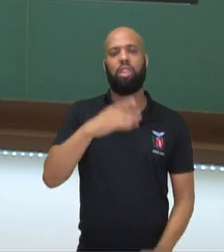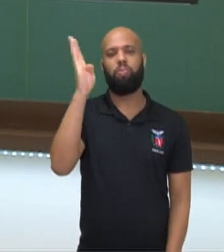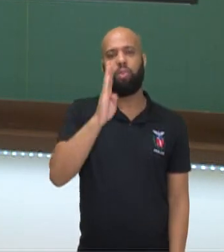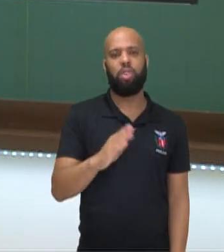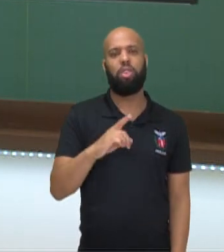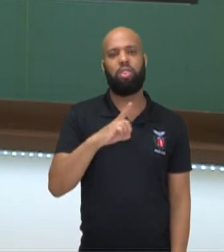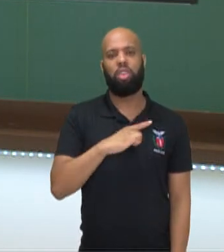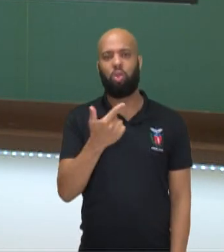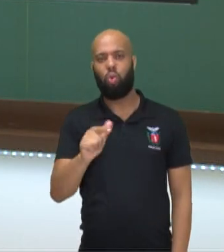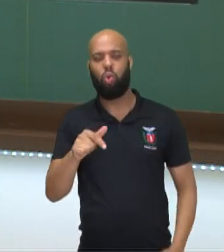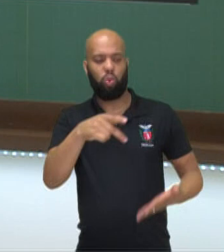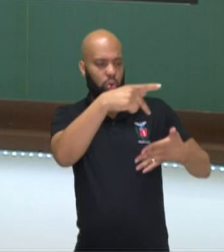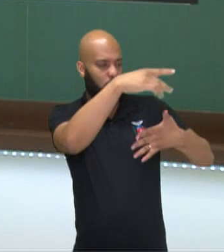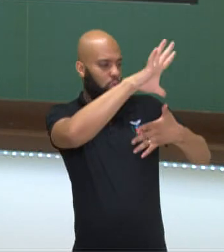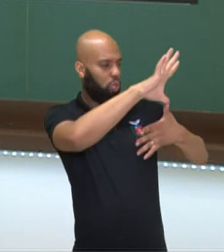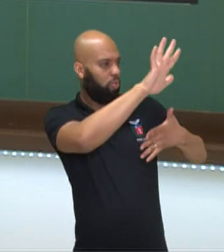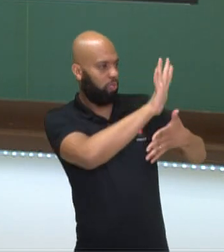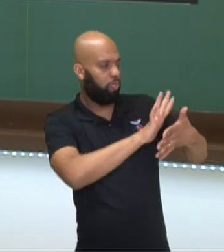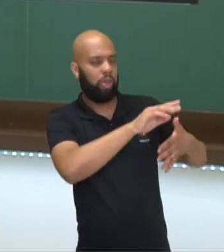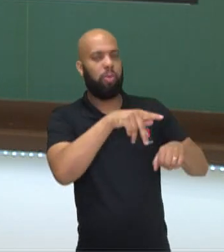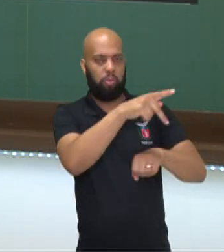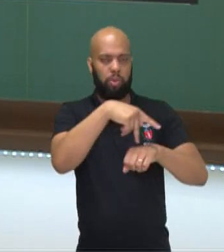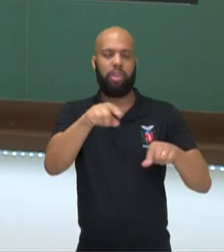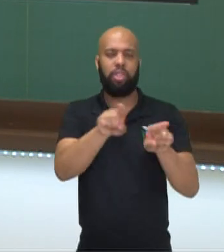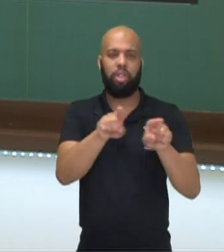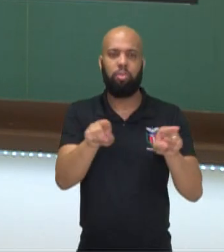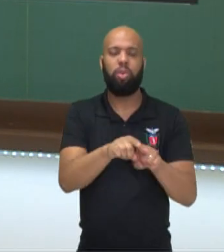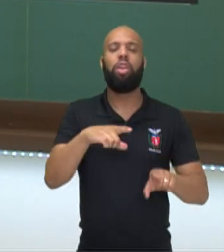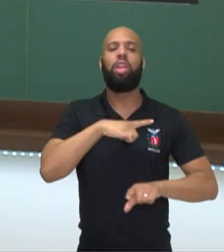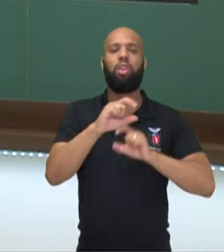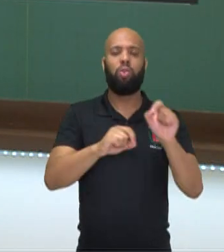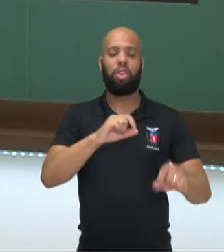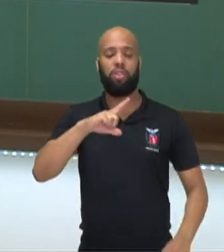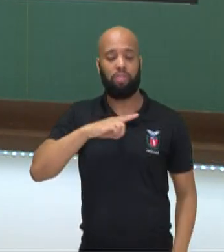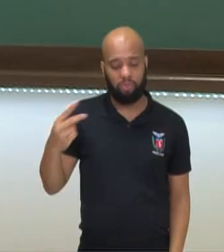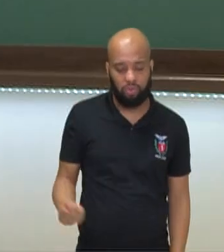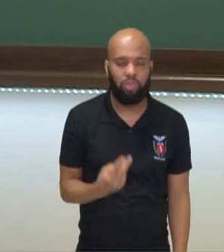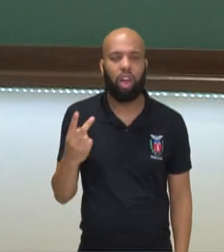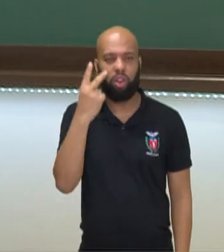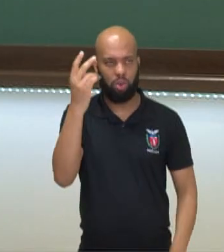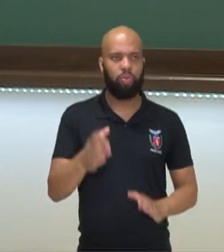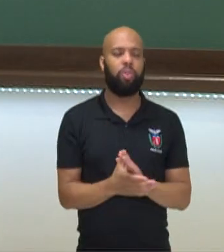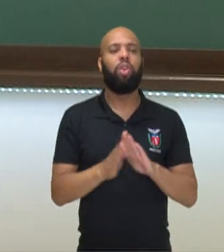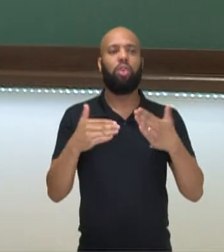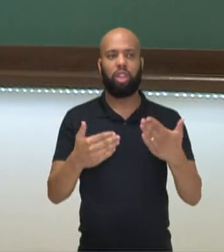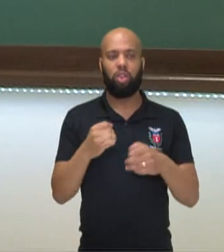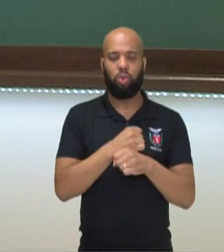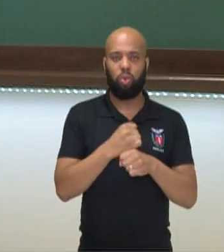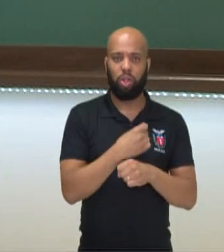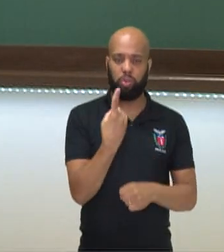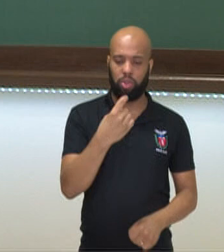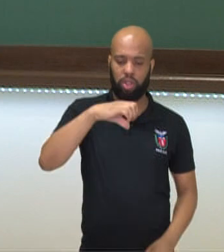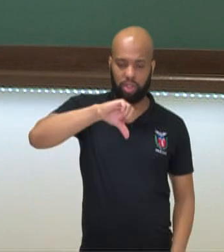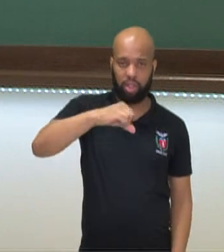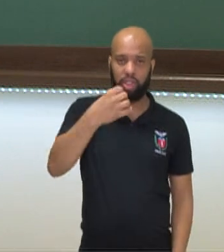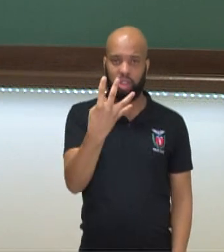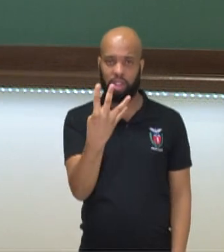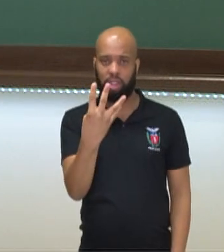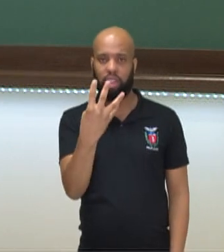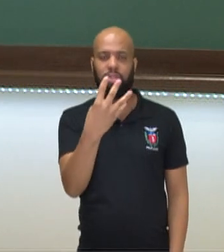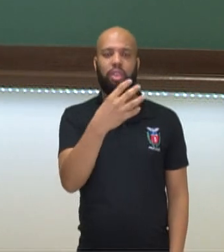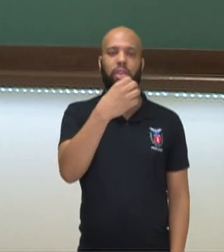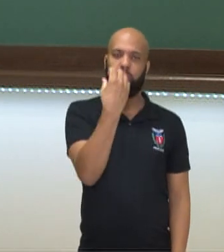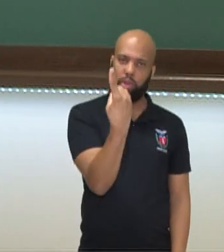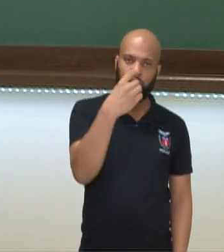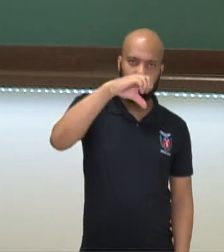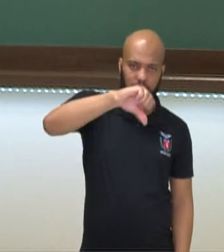de outros países das Américas. Então, houve uma revalorização. E aí sim, 1934, a